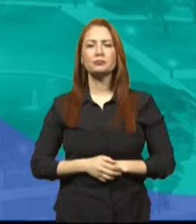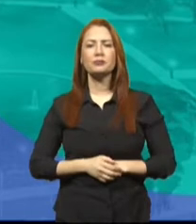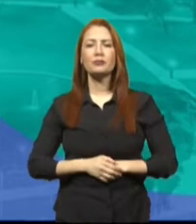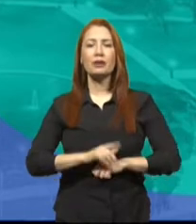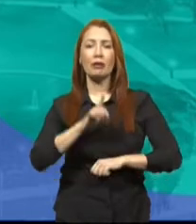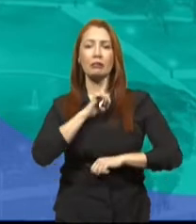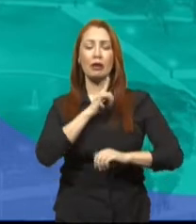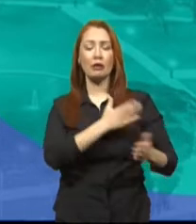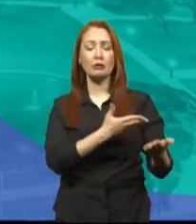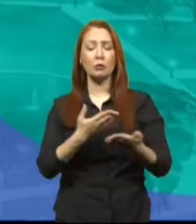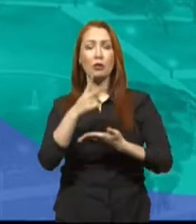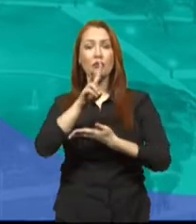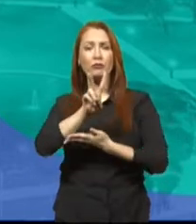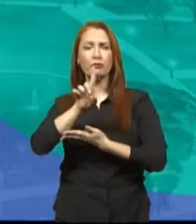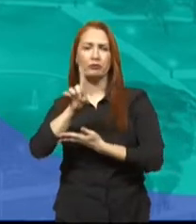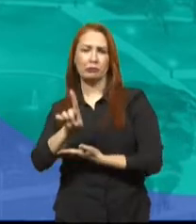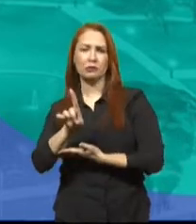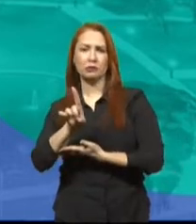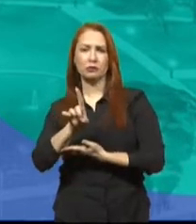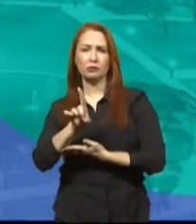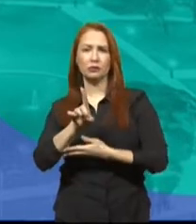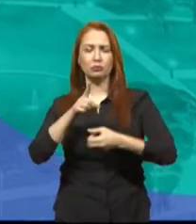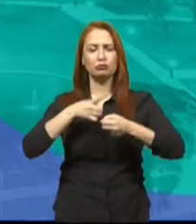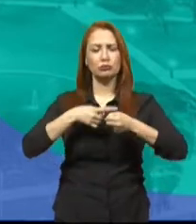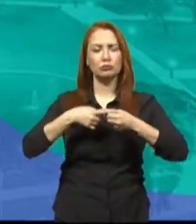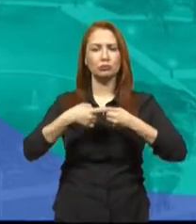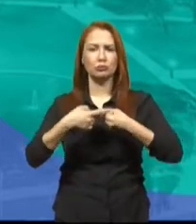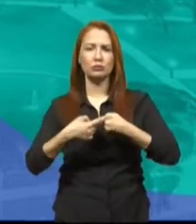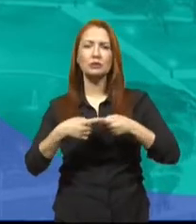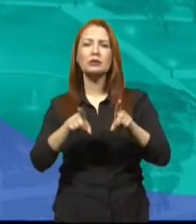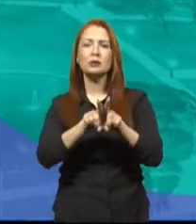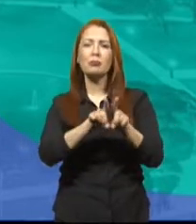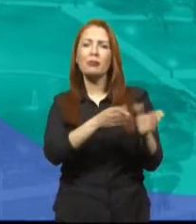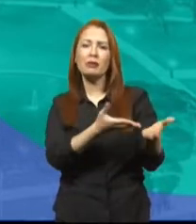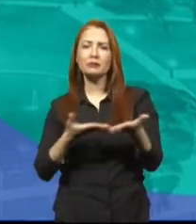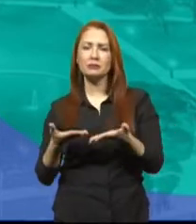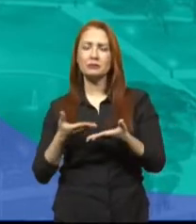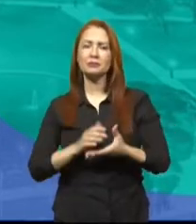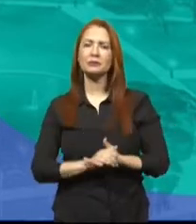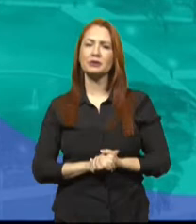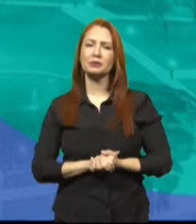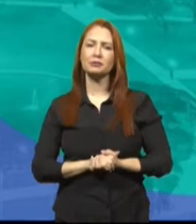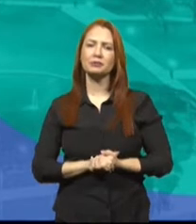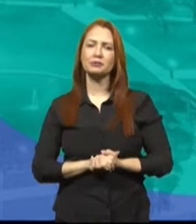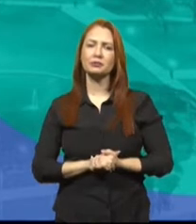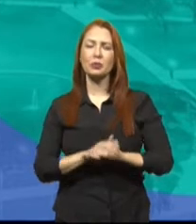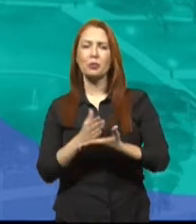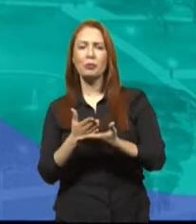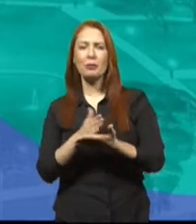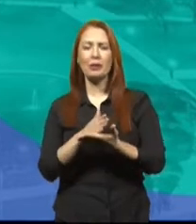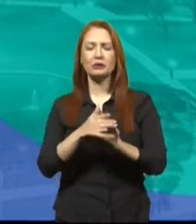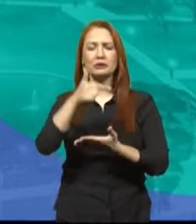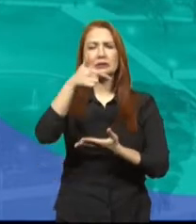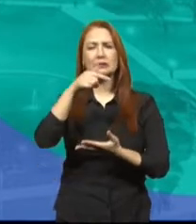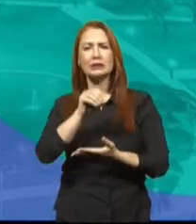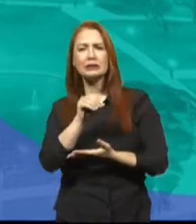21 municípios e também atendemos em torno de umas 70,